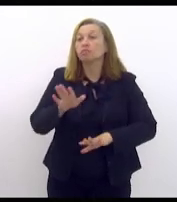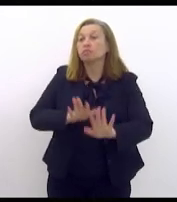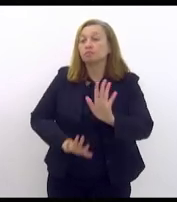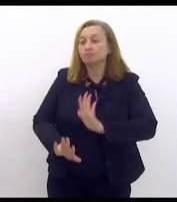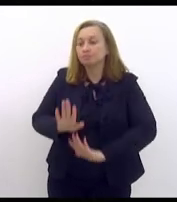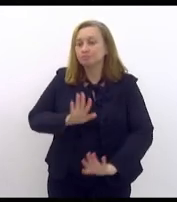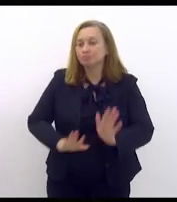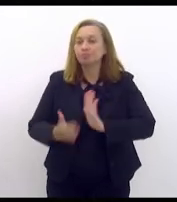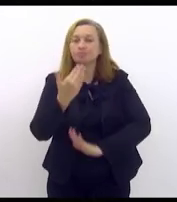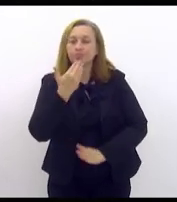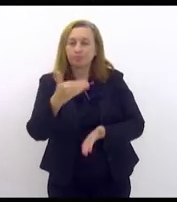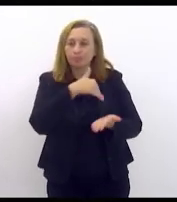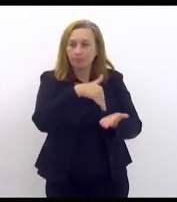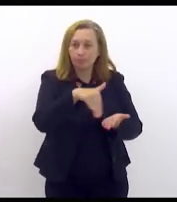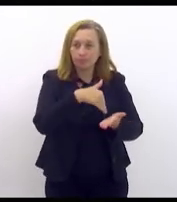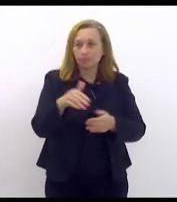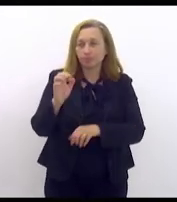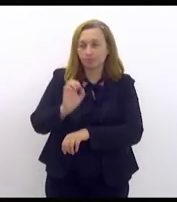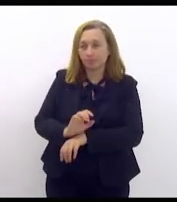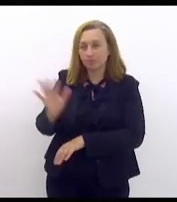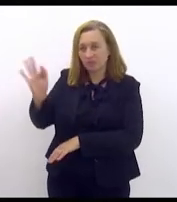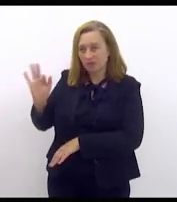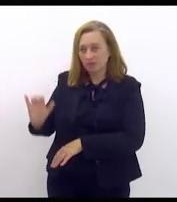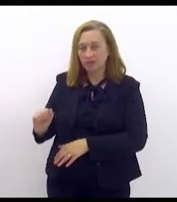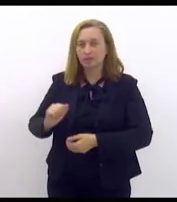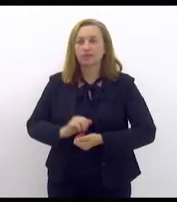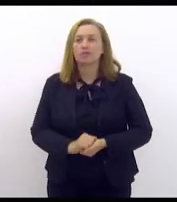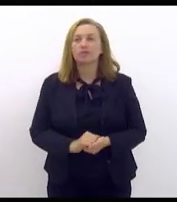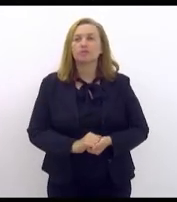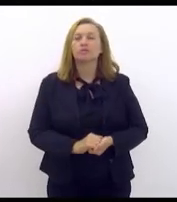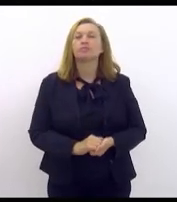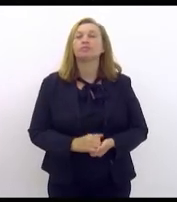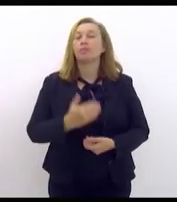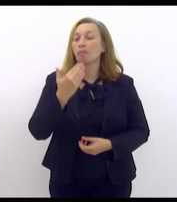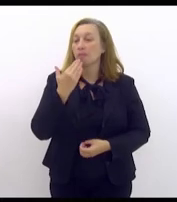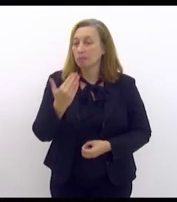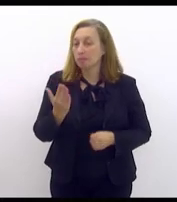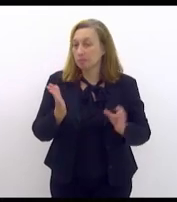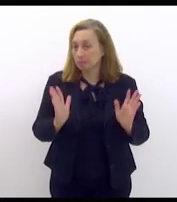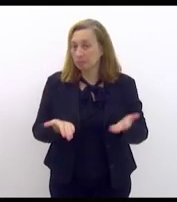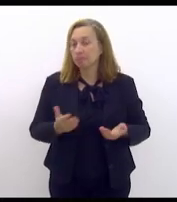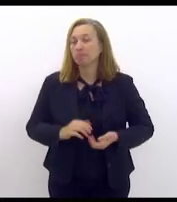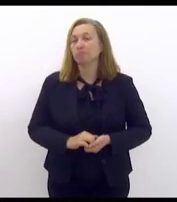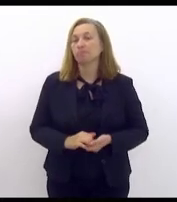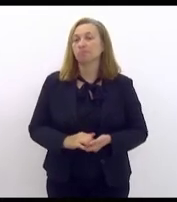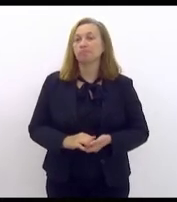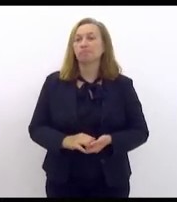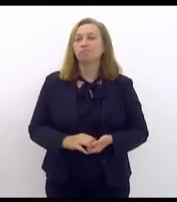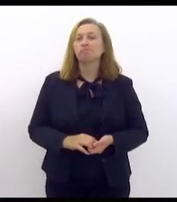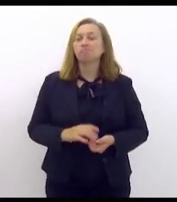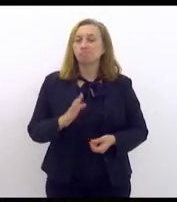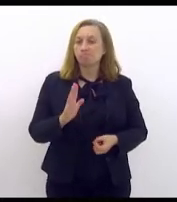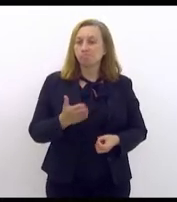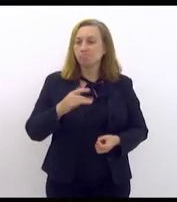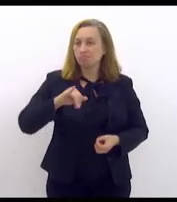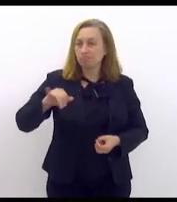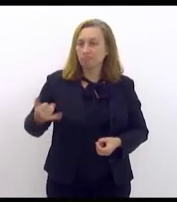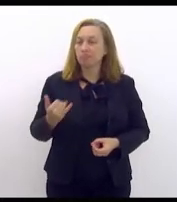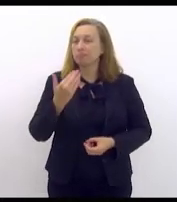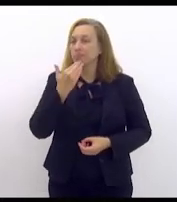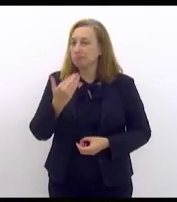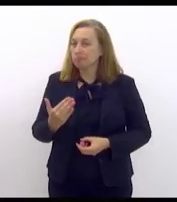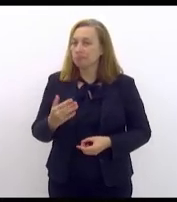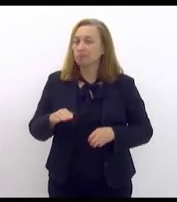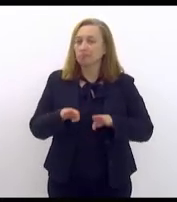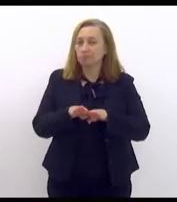à Secretaria Estadual de Fazenda, aliás, eu estou solicitando hoje, e já aproveito para solicitar